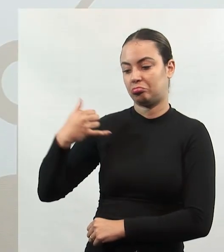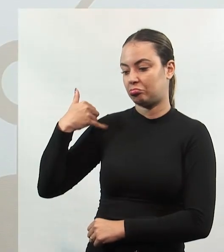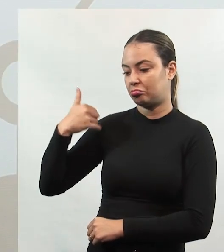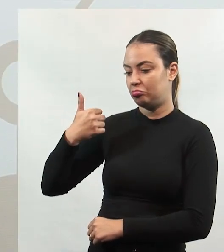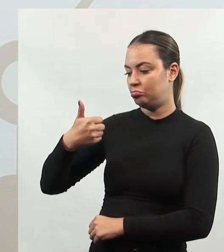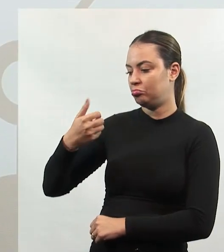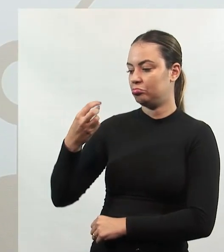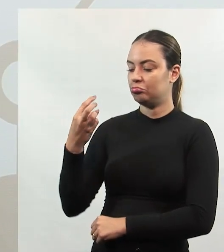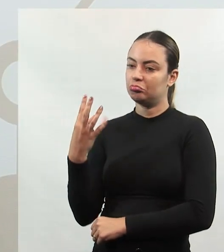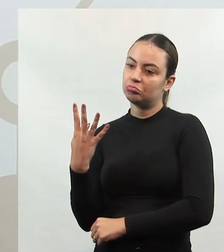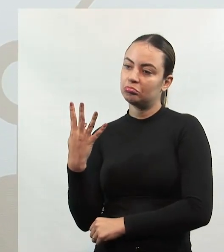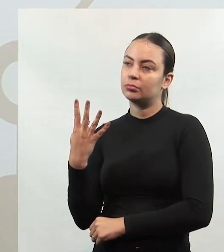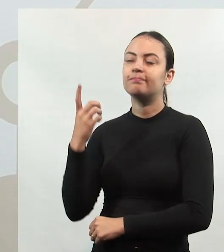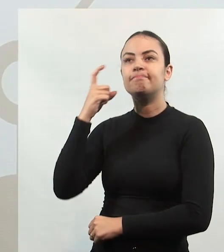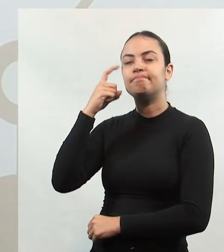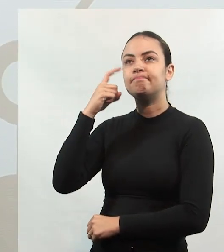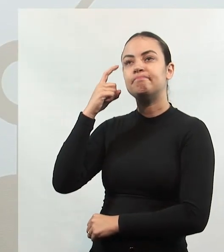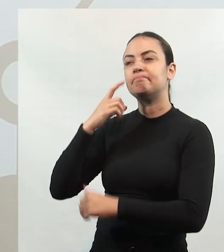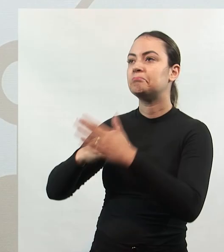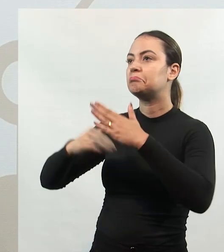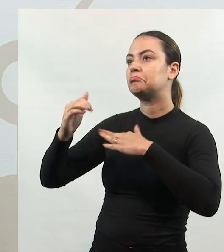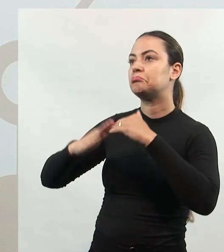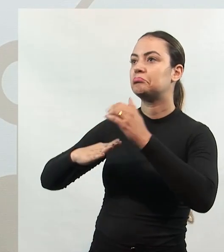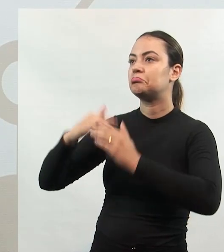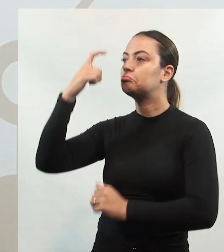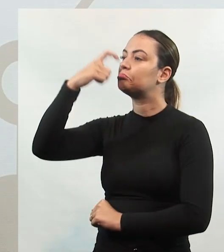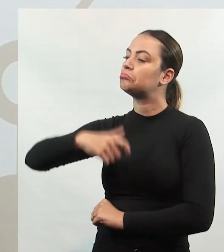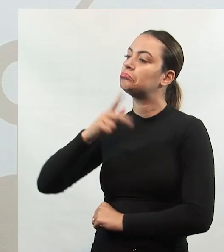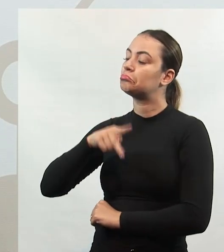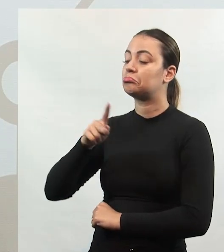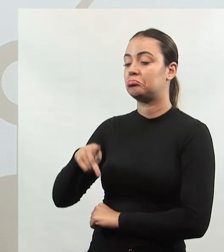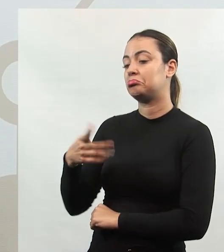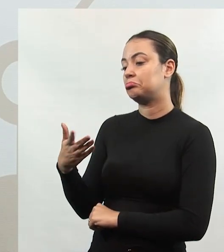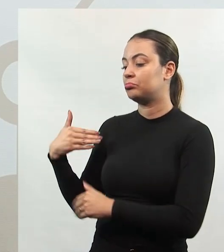e passar para professora de língua inglesa no IFRO. Então, esse